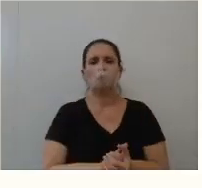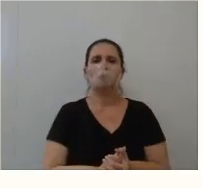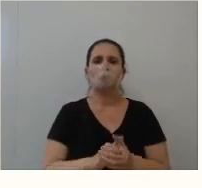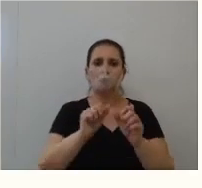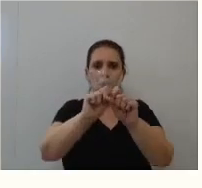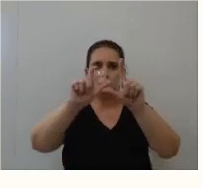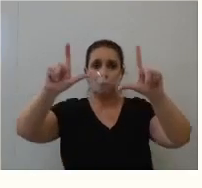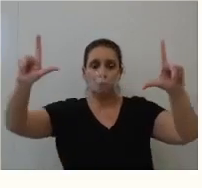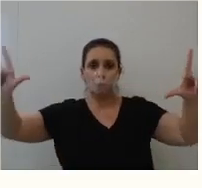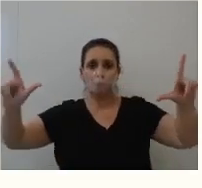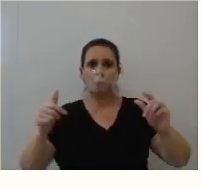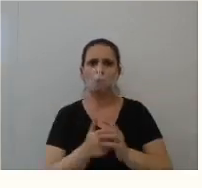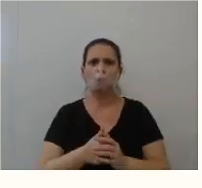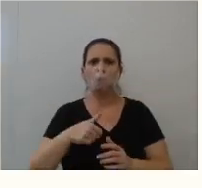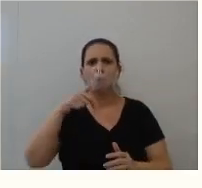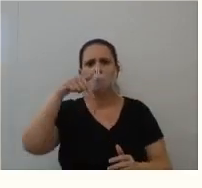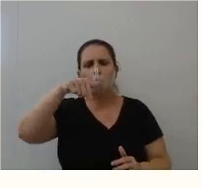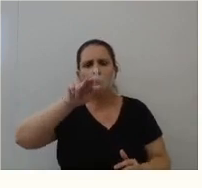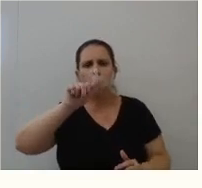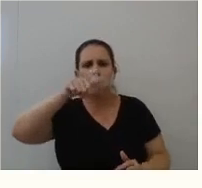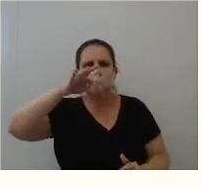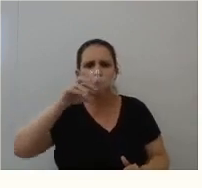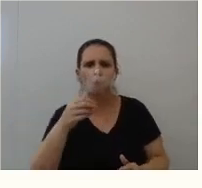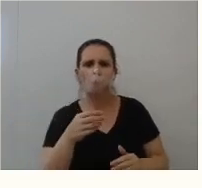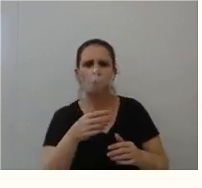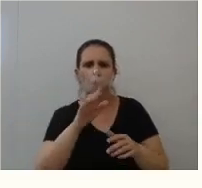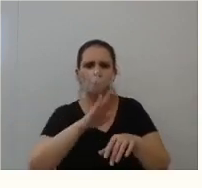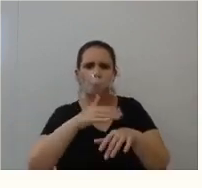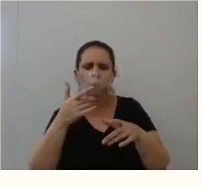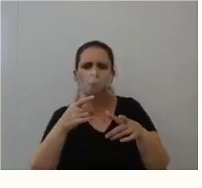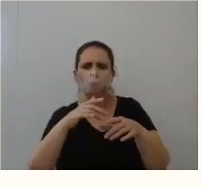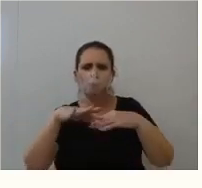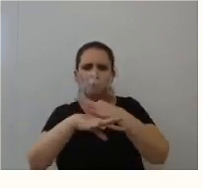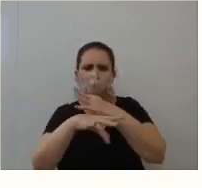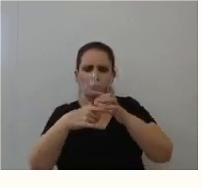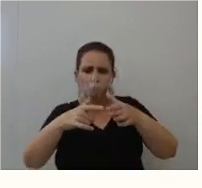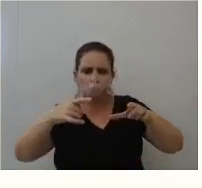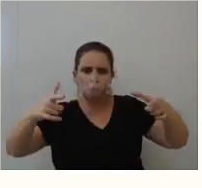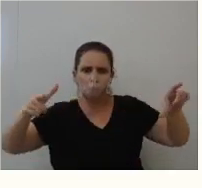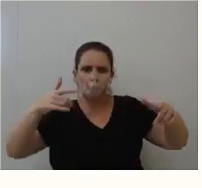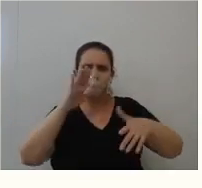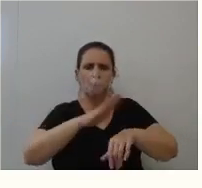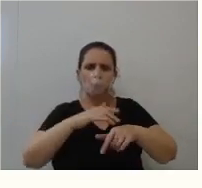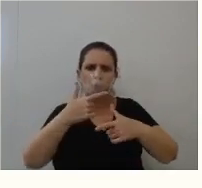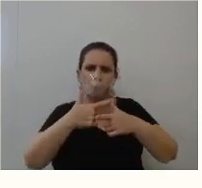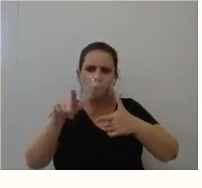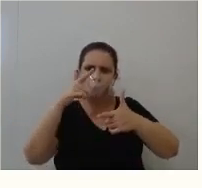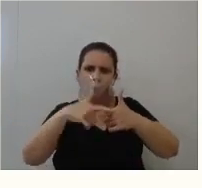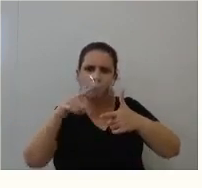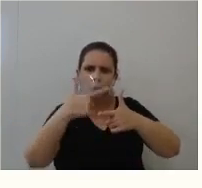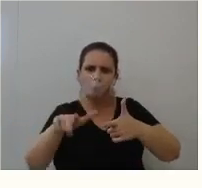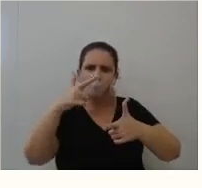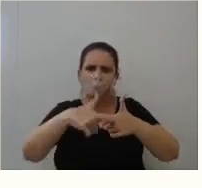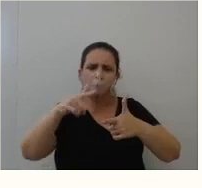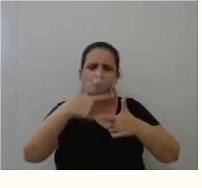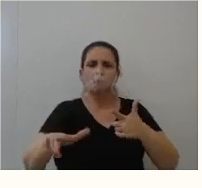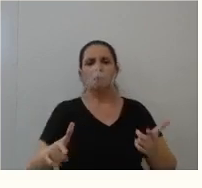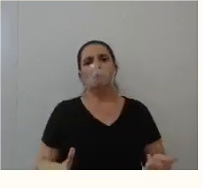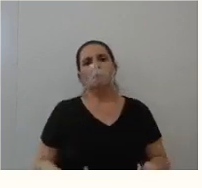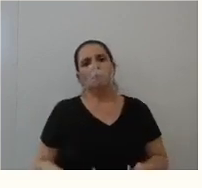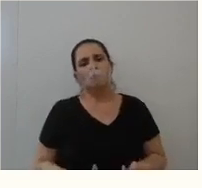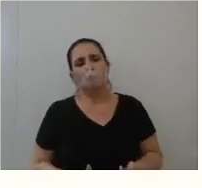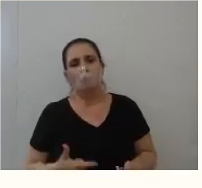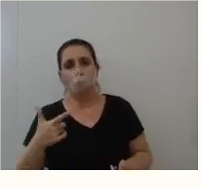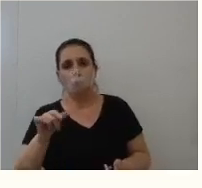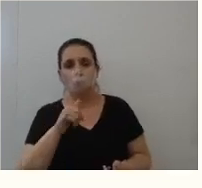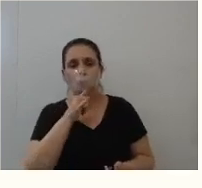sua tela eu tenho, quanto mais as cidades crescem, mais problemas vão tendo. Um outro exemplo que eu não coloquei, mas a gente